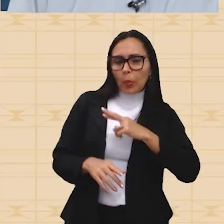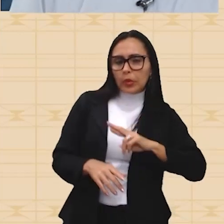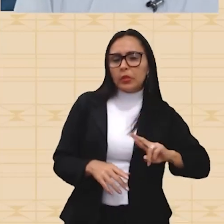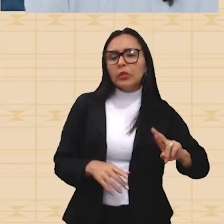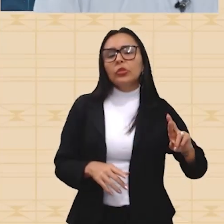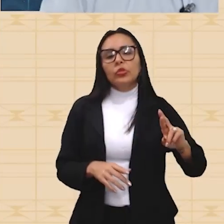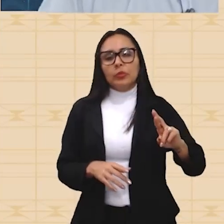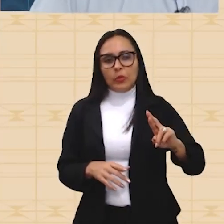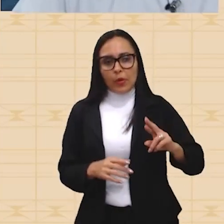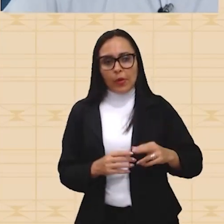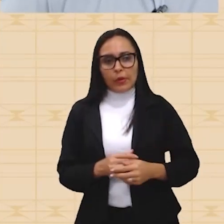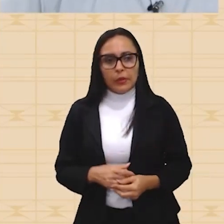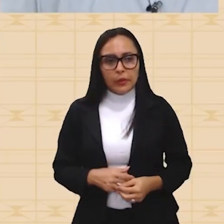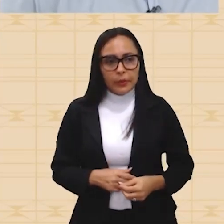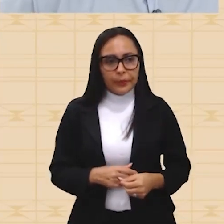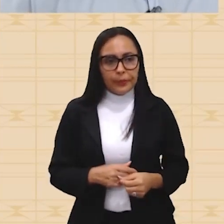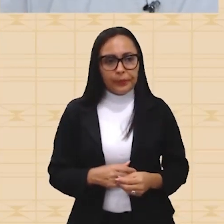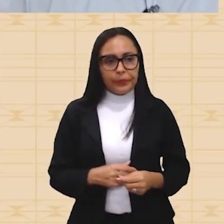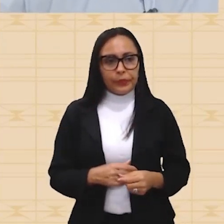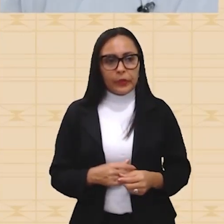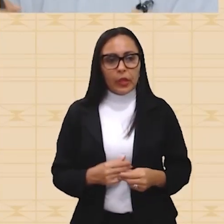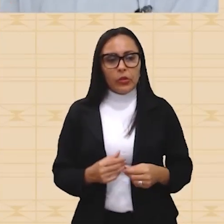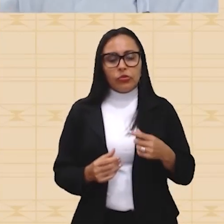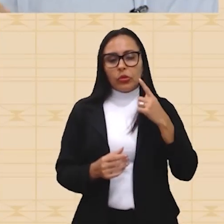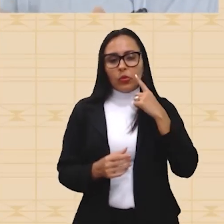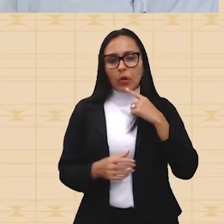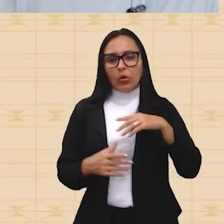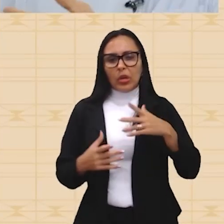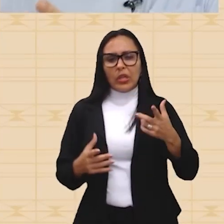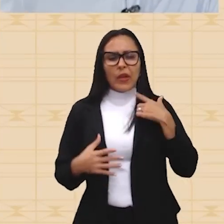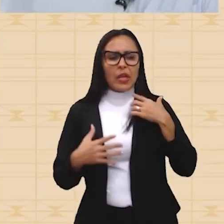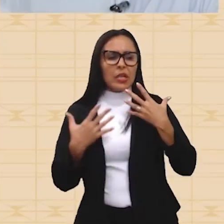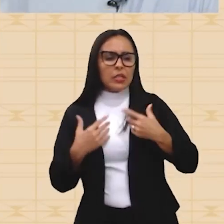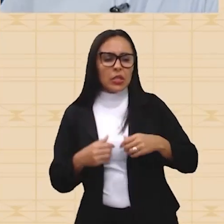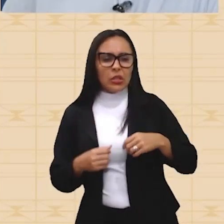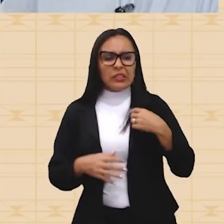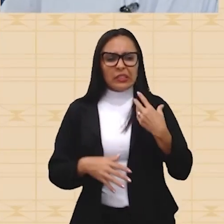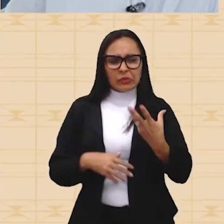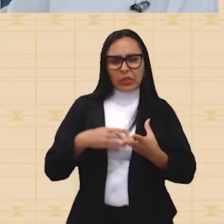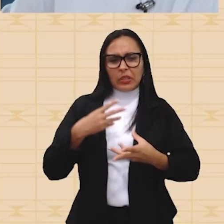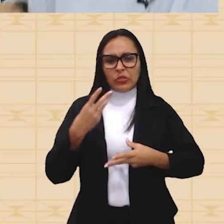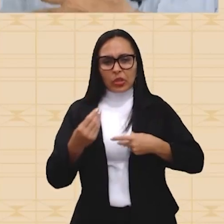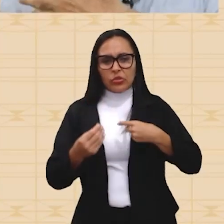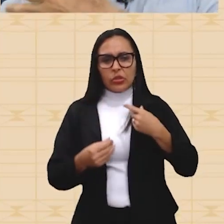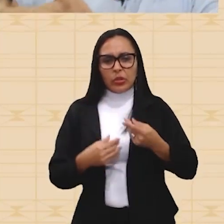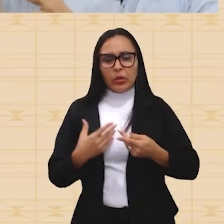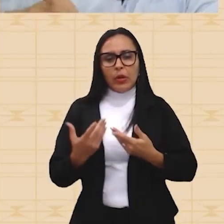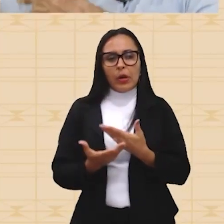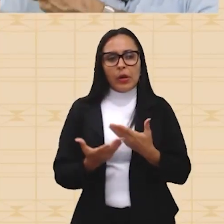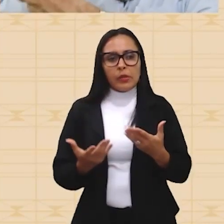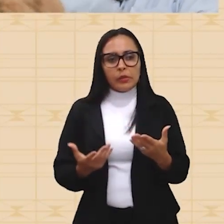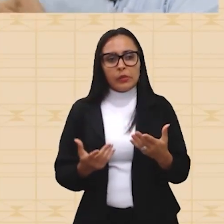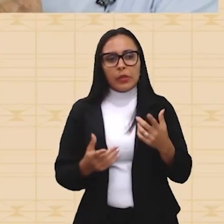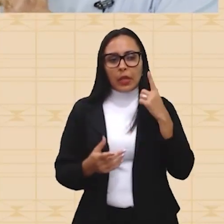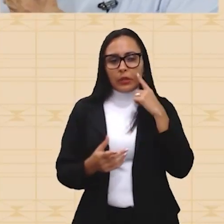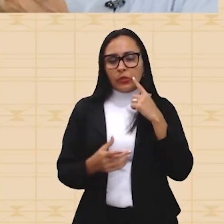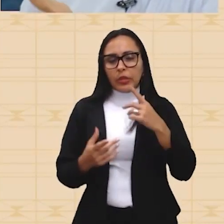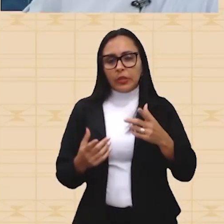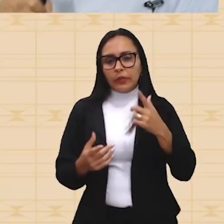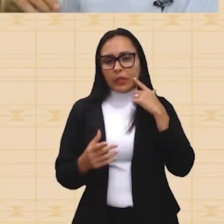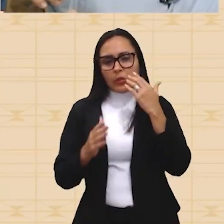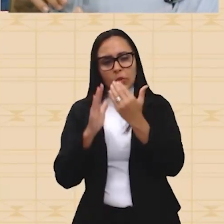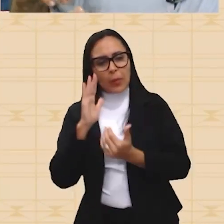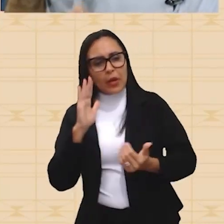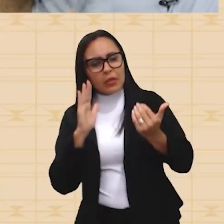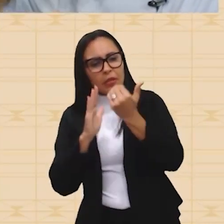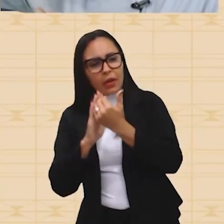românticos. Aí chega uma hora que isso vai cansando, vai desgastando, porque cai na mesmice, né? E aí a gente chama de